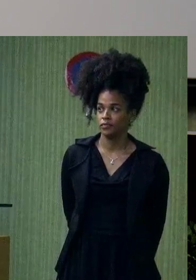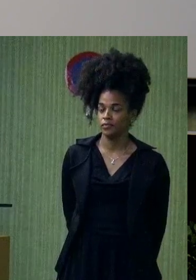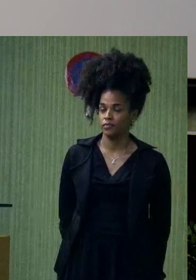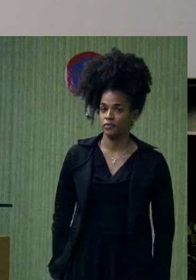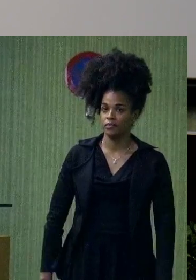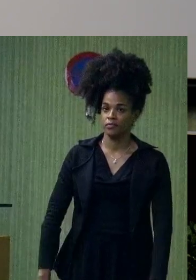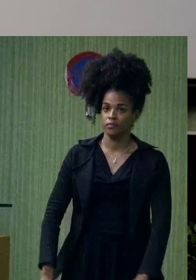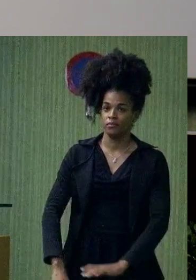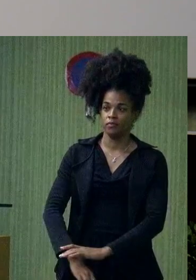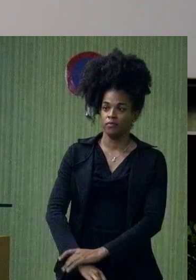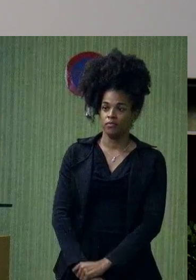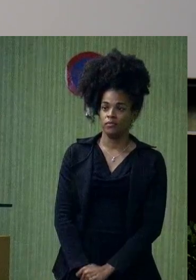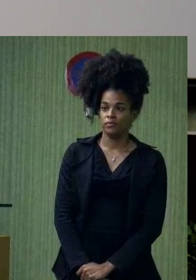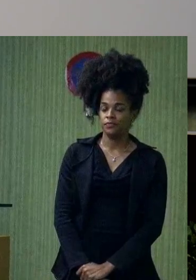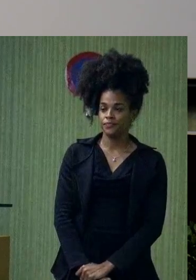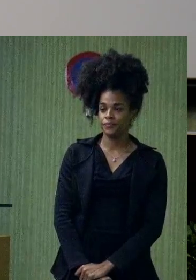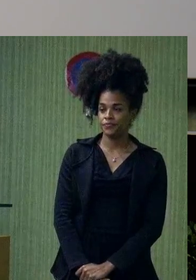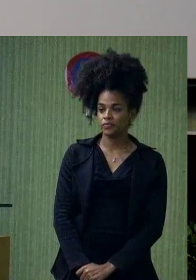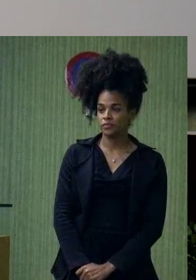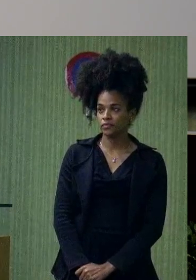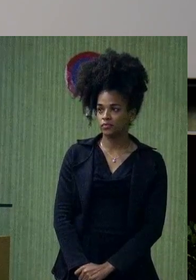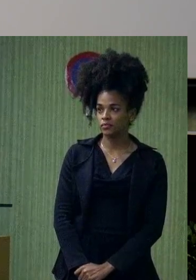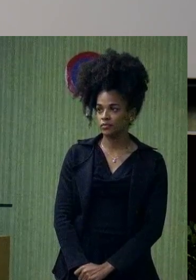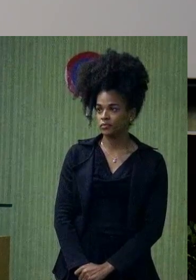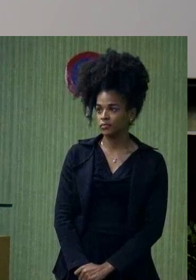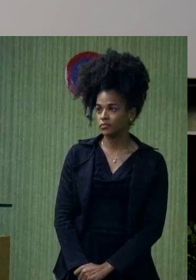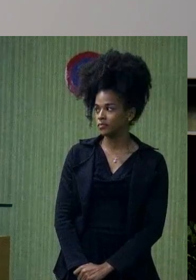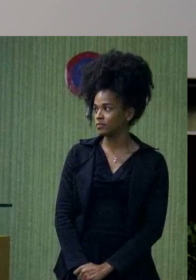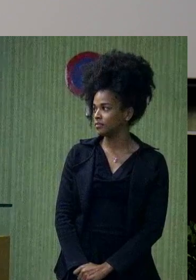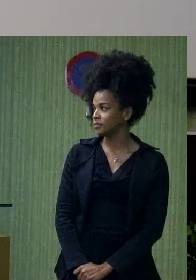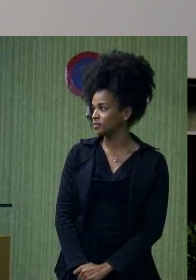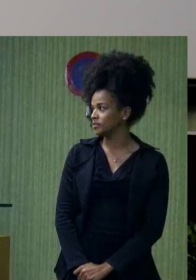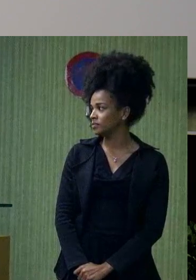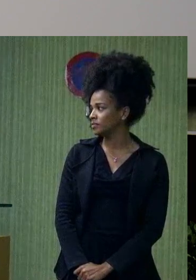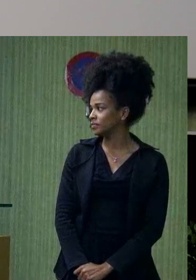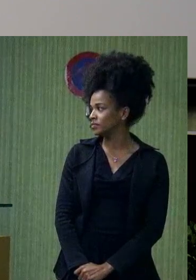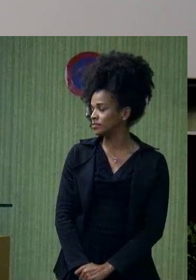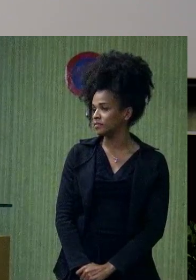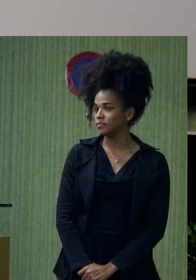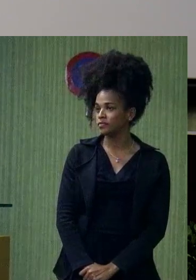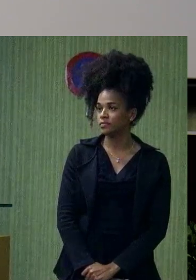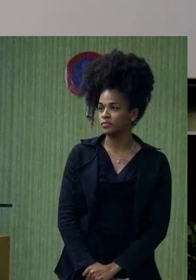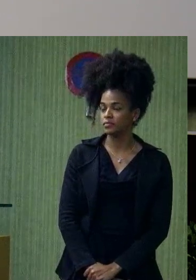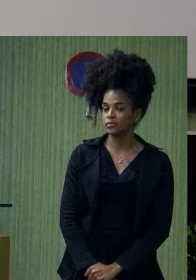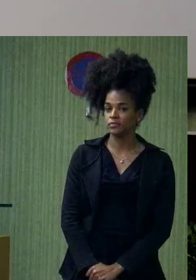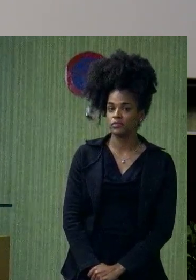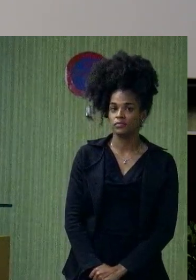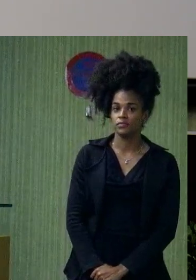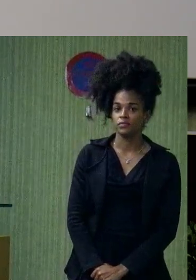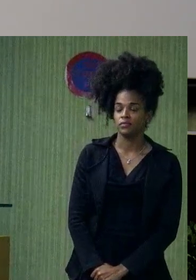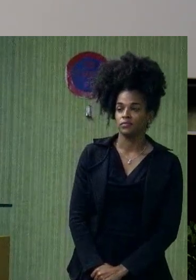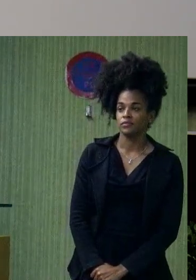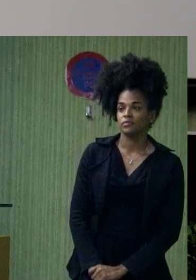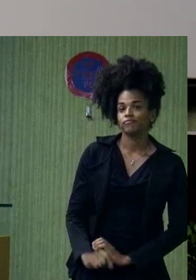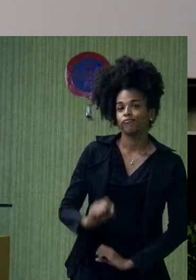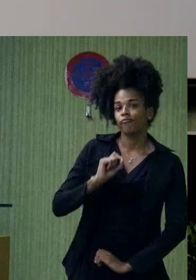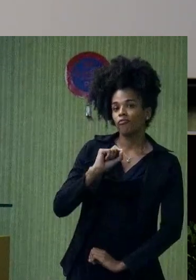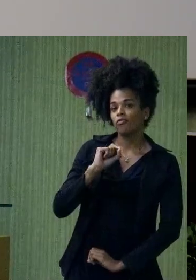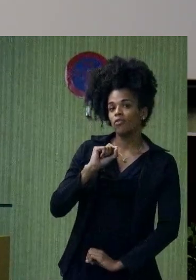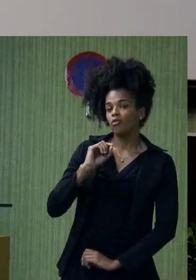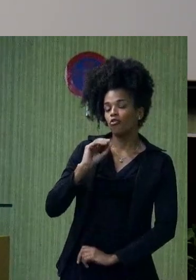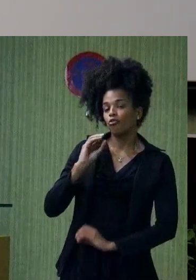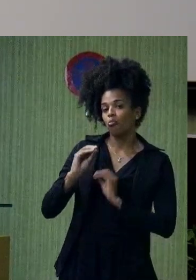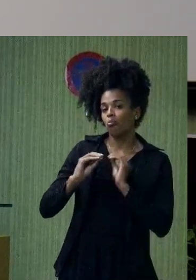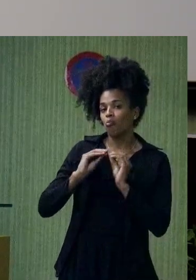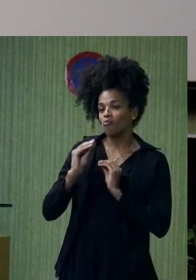forma e aí Isabela Ah tá não o pessoal da escola resolve tudo eh eu não sei vocês me